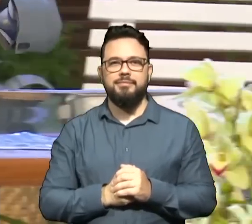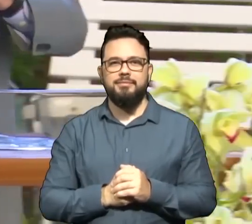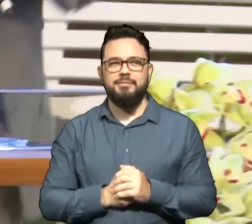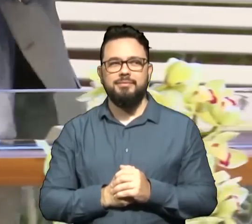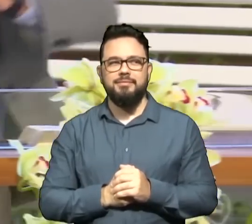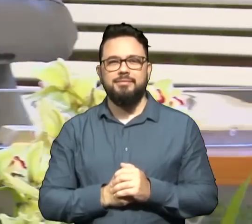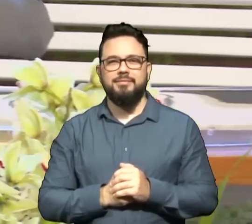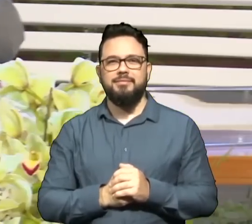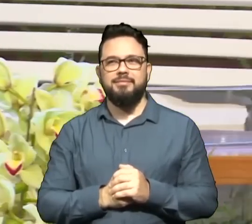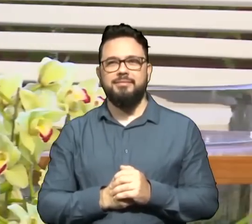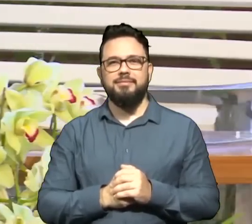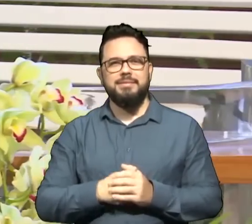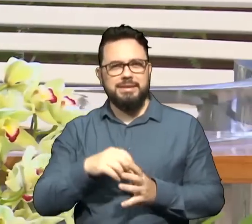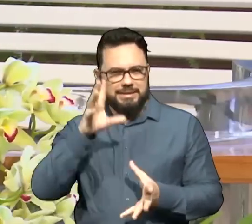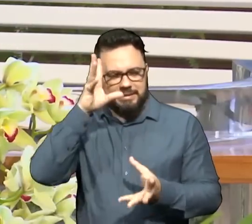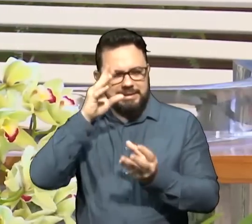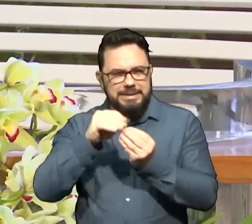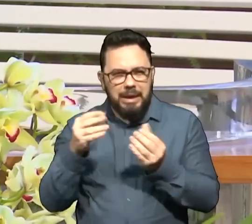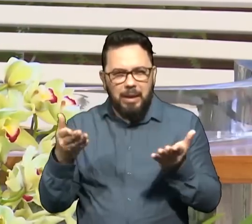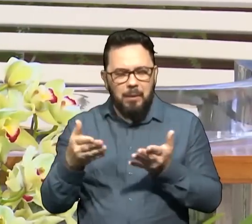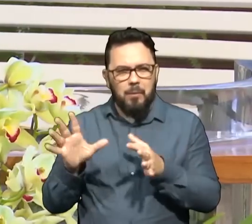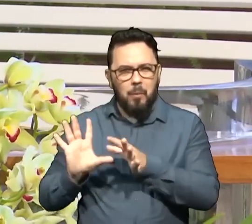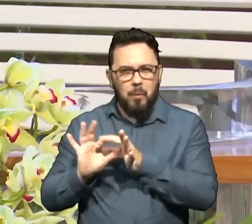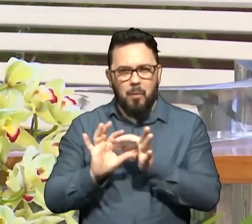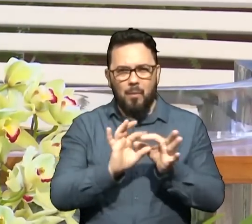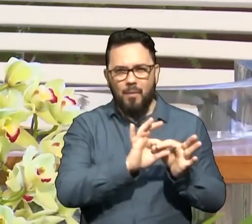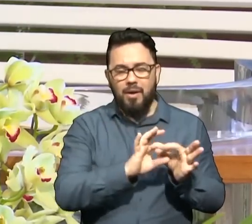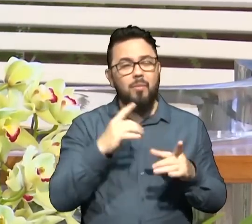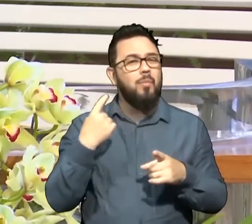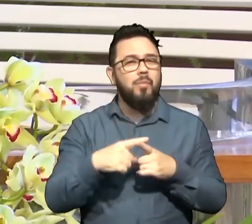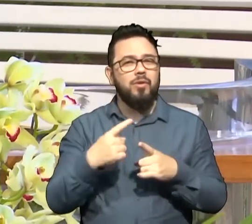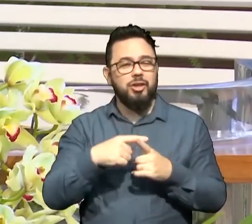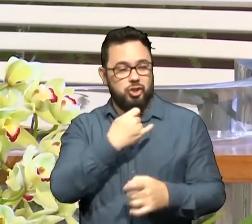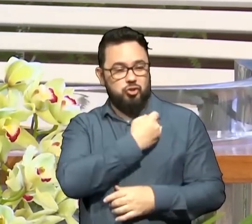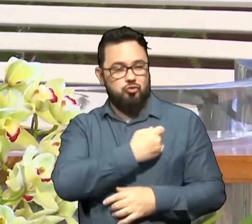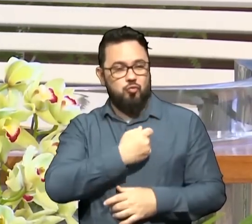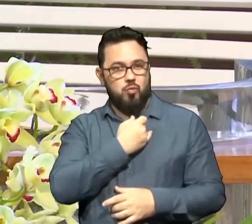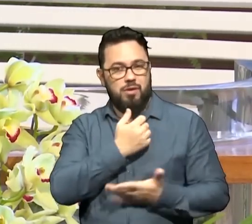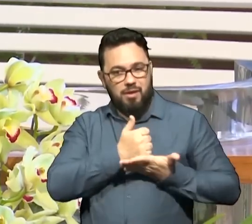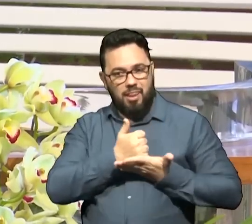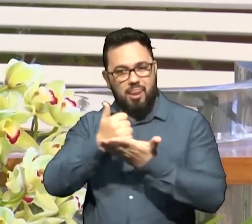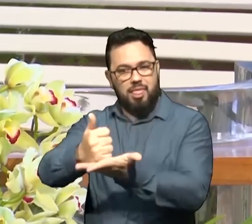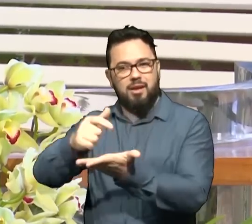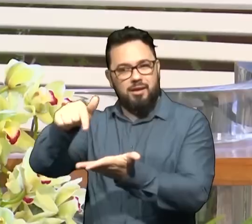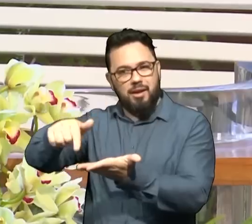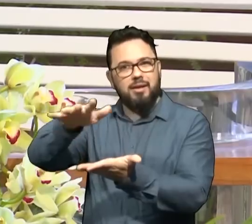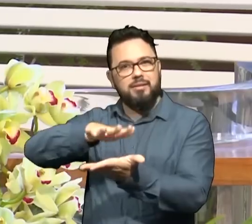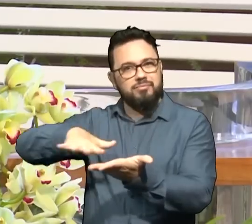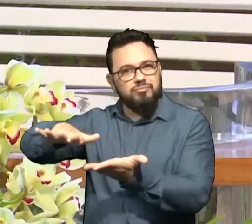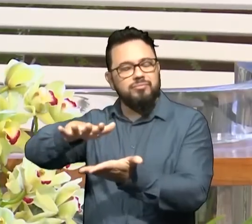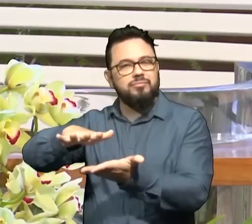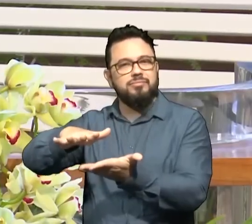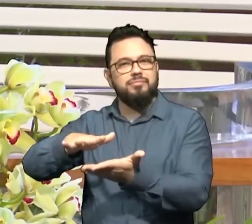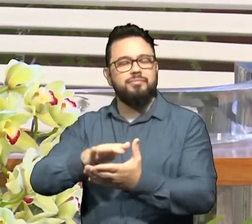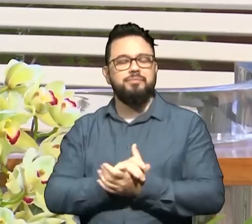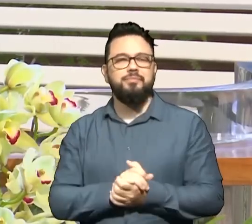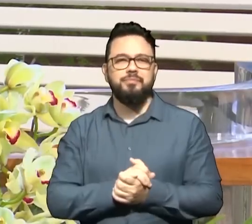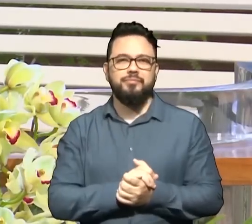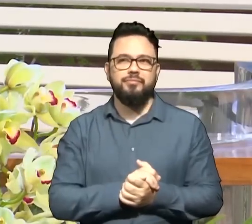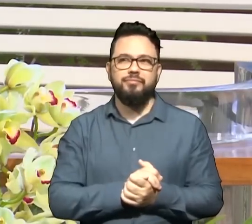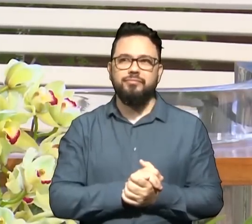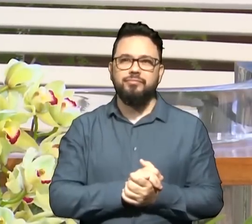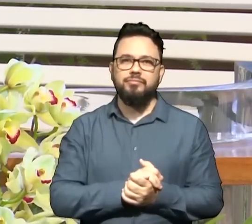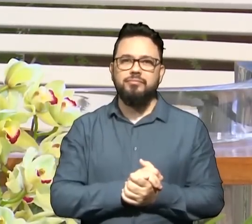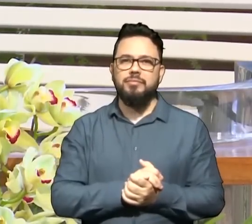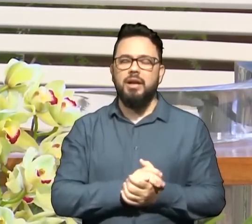casa o contexto Por que que João foi banido paraa ilha de pmos Pois é tem uma passagem do livro